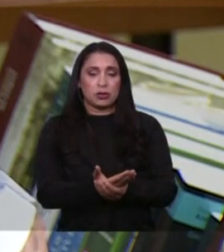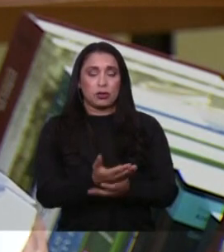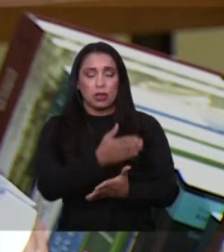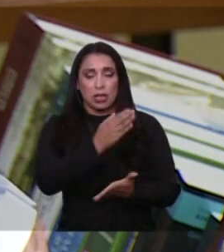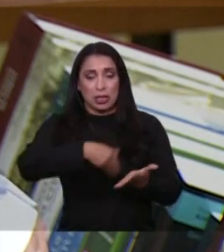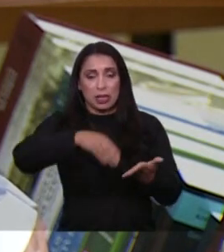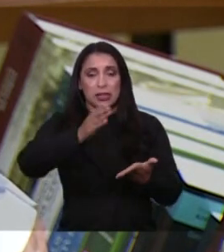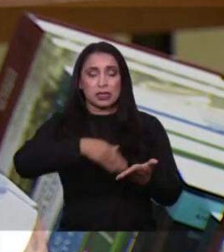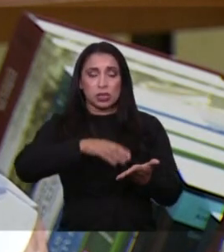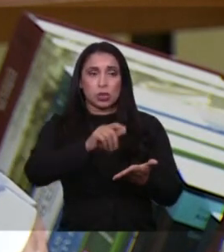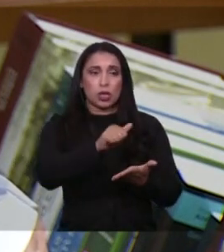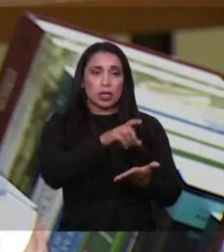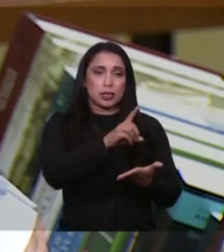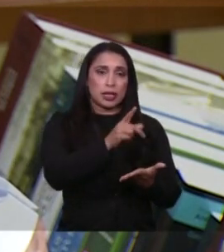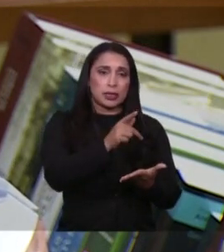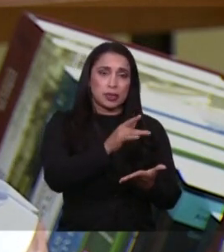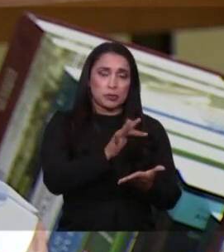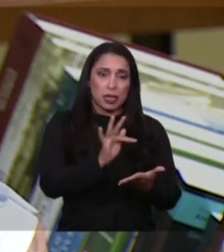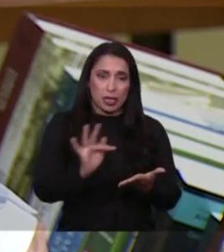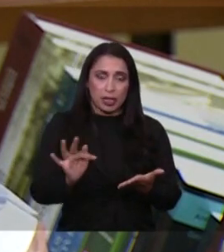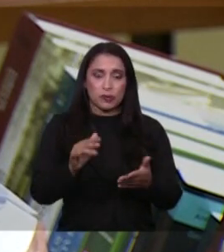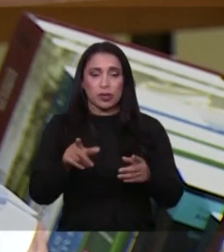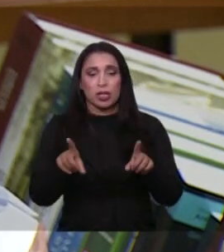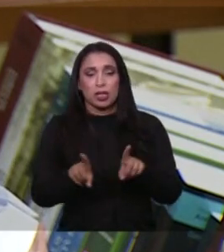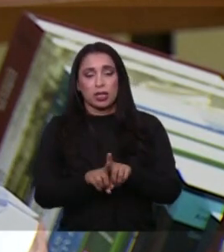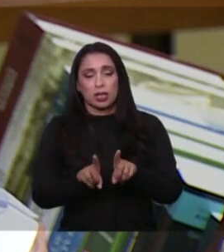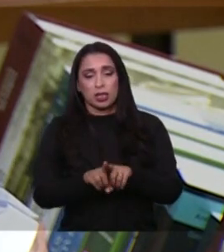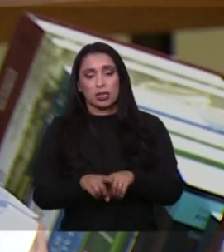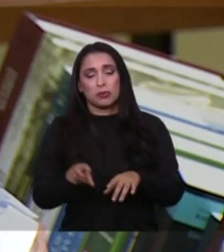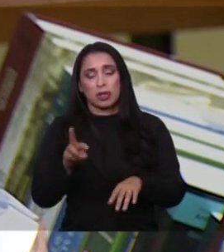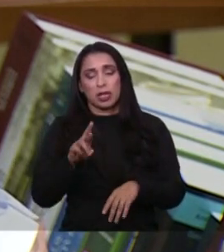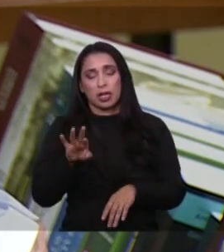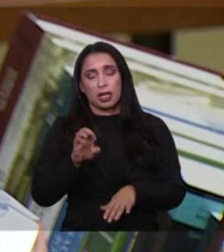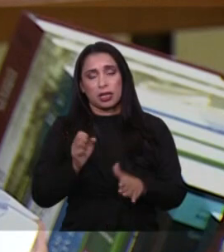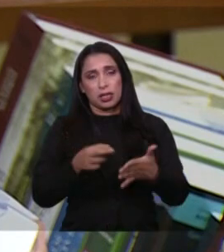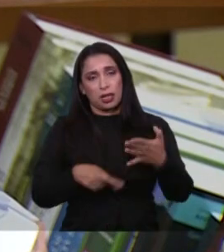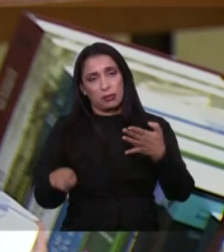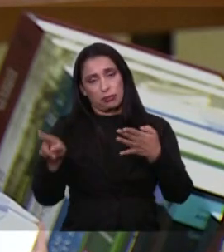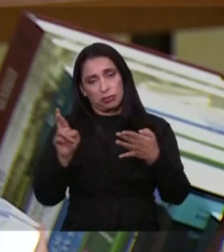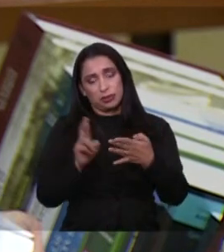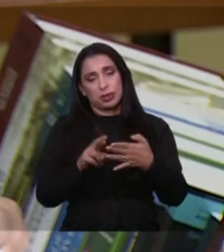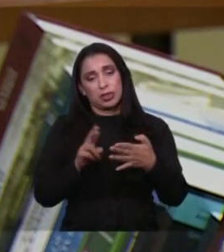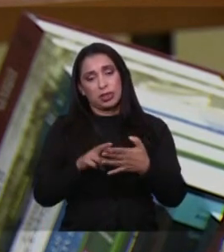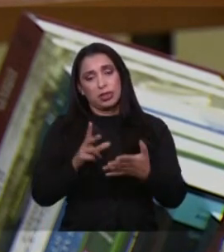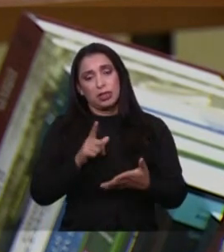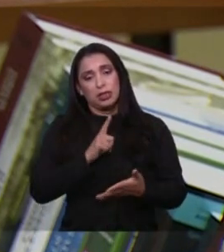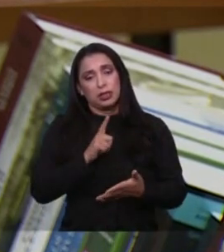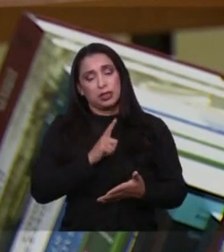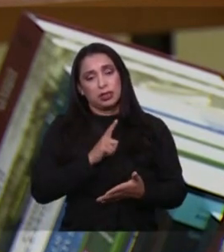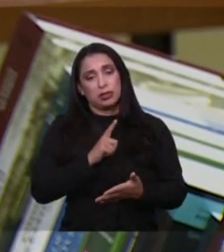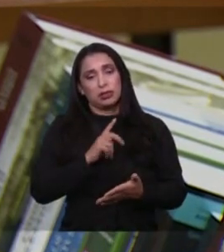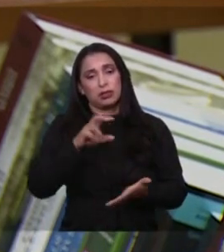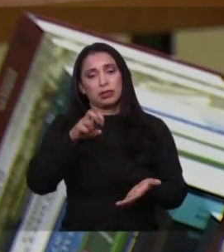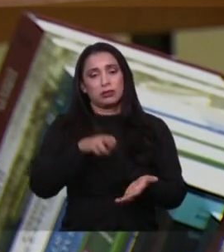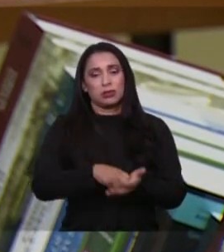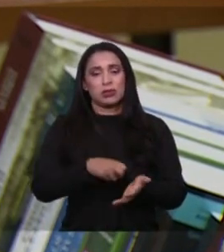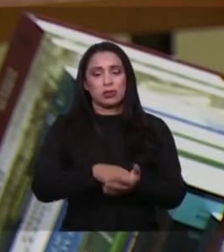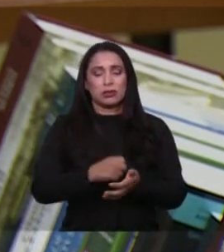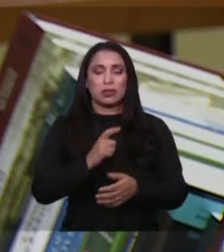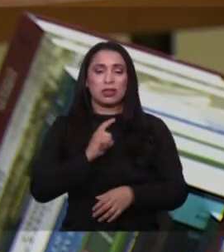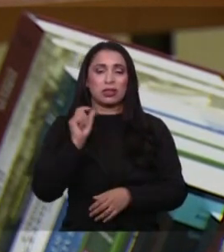fundamento tanto a DPF como o RE, apenas ressalvando as condenações efetivamente pagas. Então,